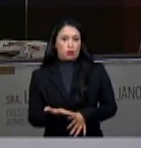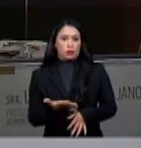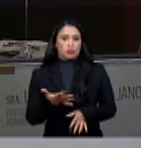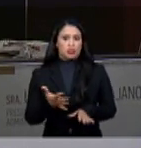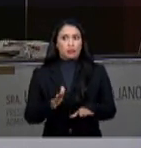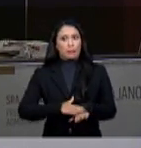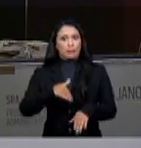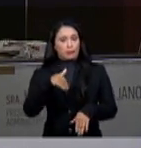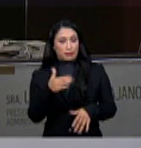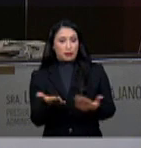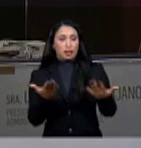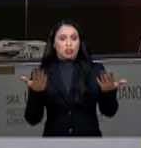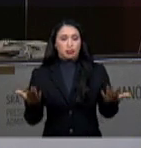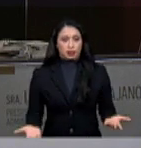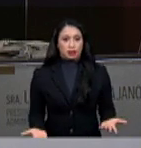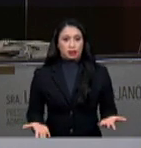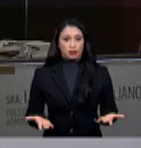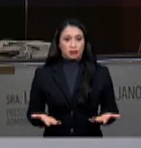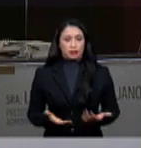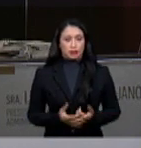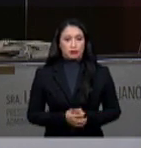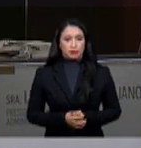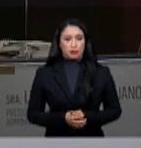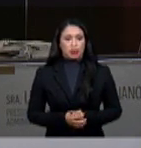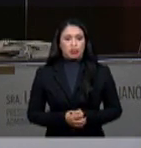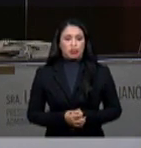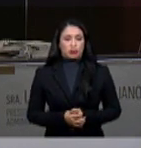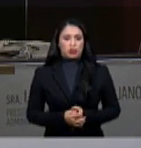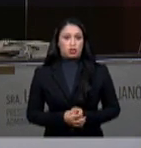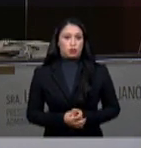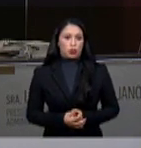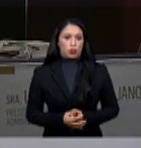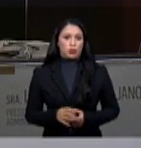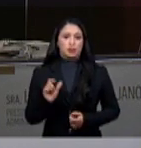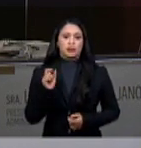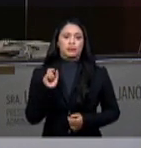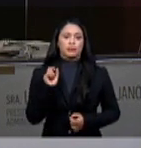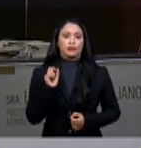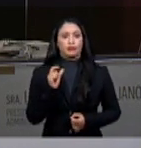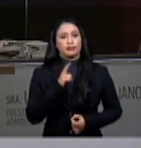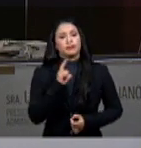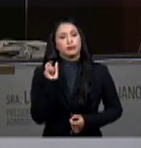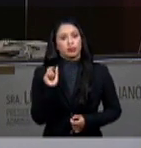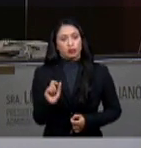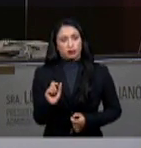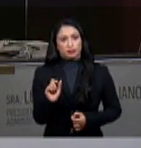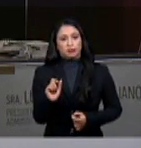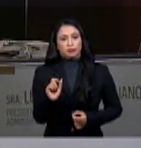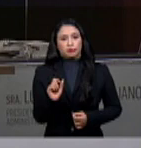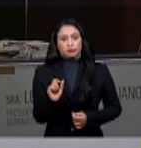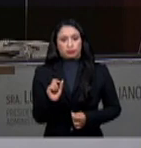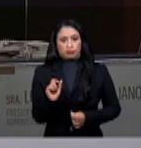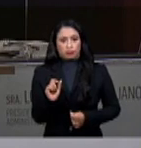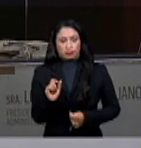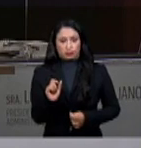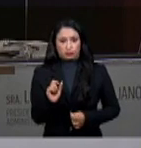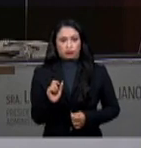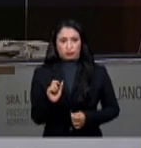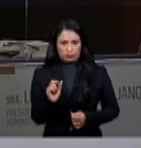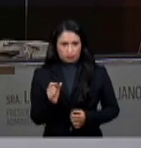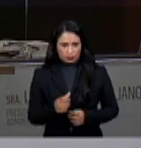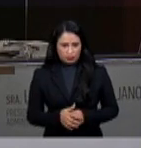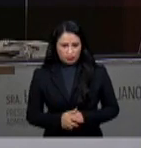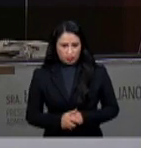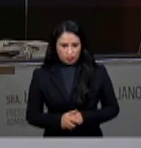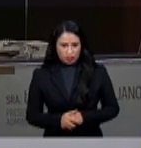também programas aí veio um problema e o homem que cuida da mulher abandona a os filhos ele